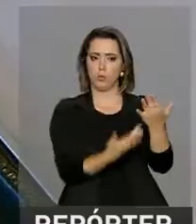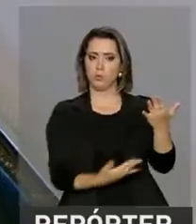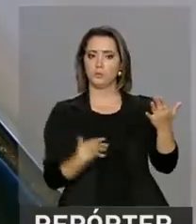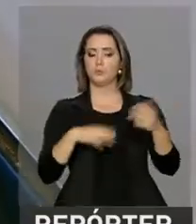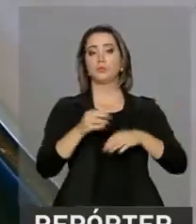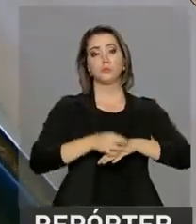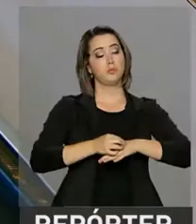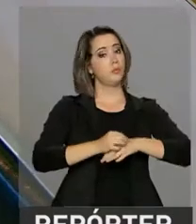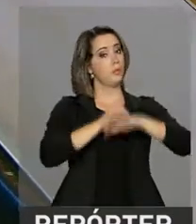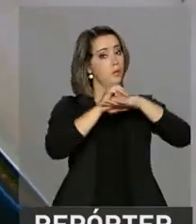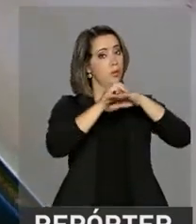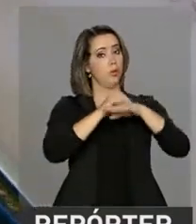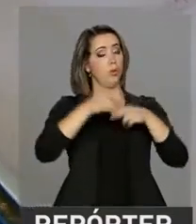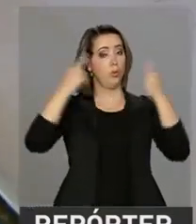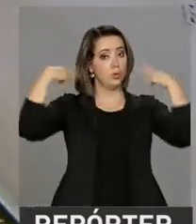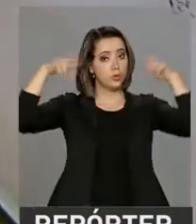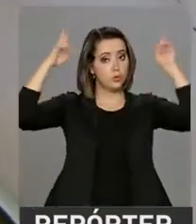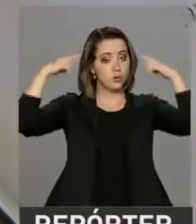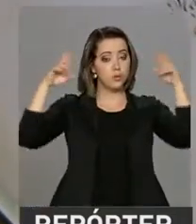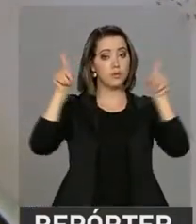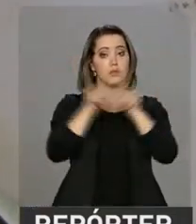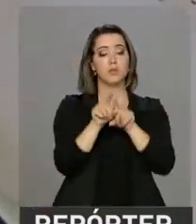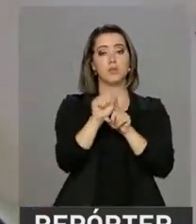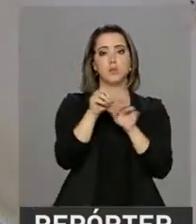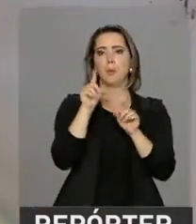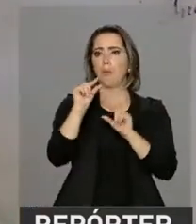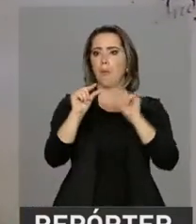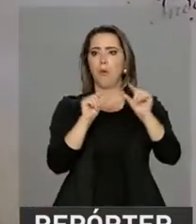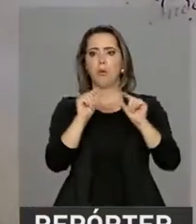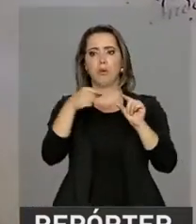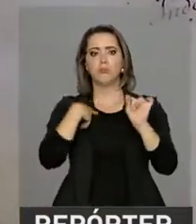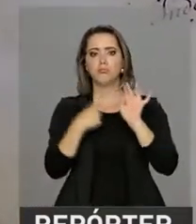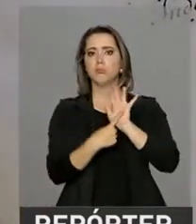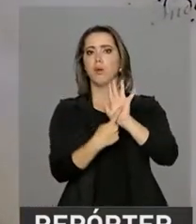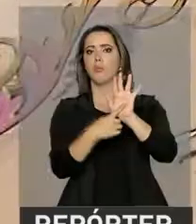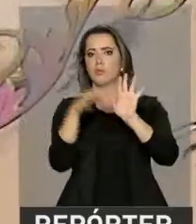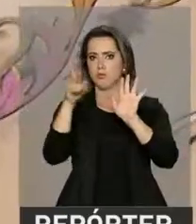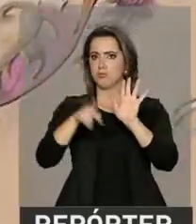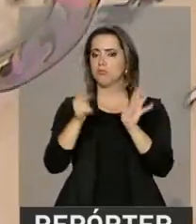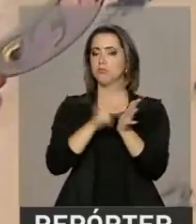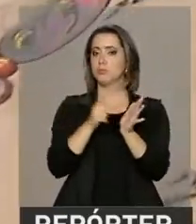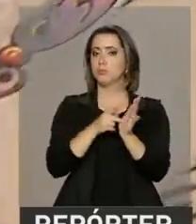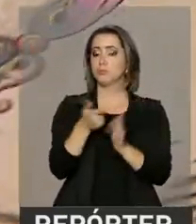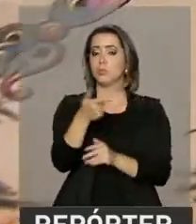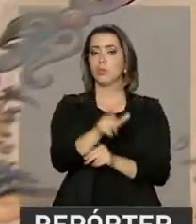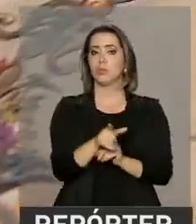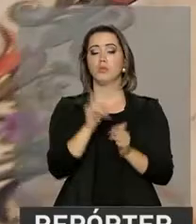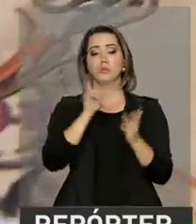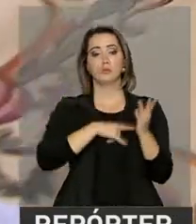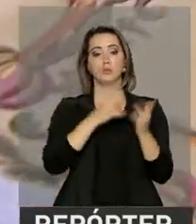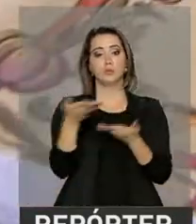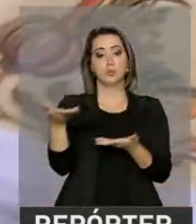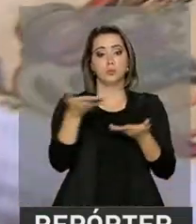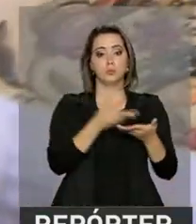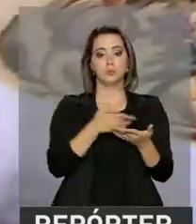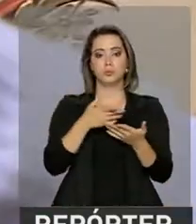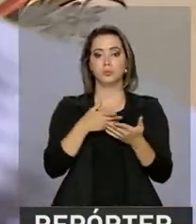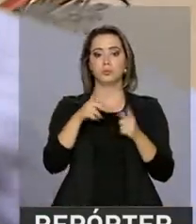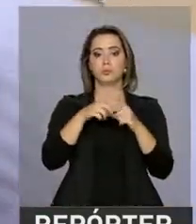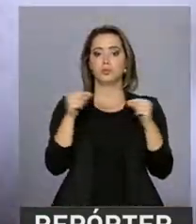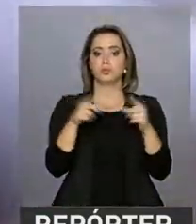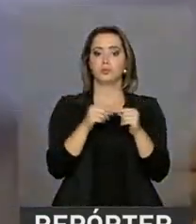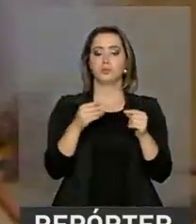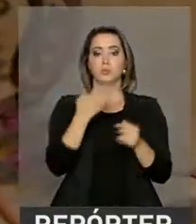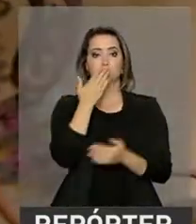a partir de couro de ovelhas e cabras, poucas vezes foi exposto ao público. Outro documento que veio para Brasília é